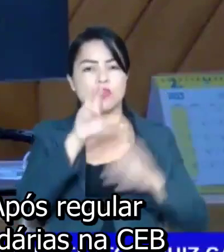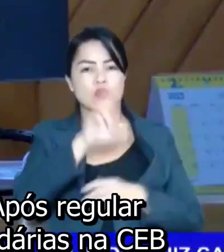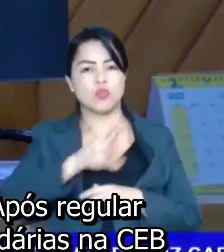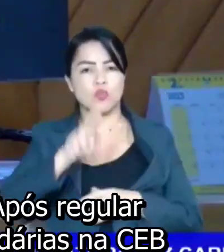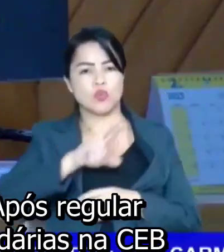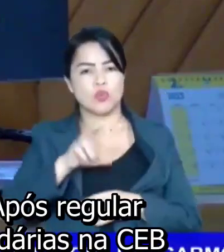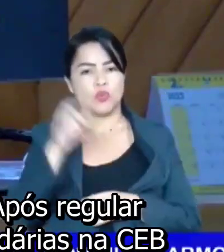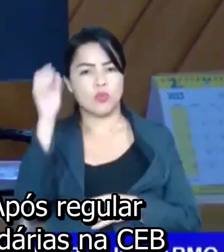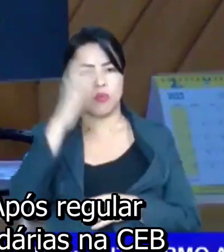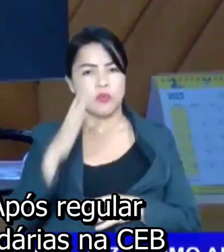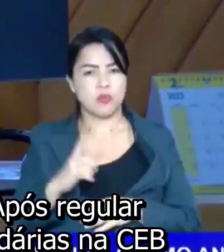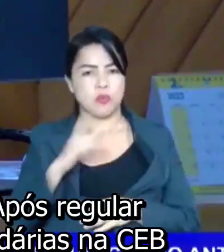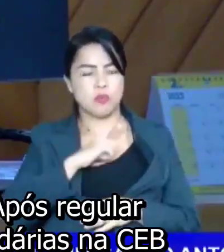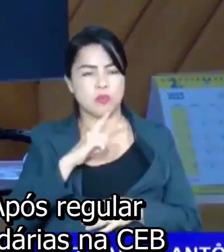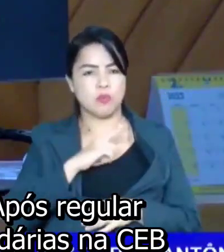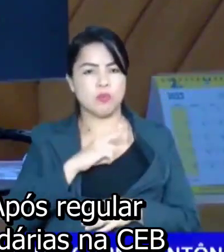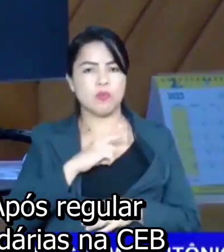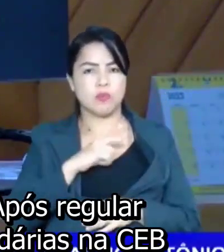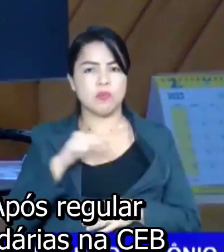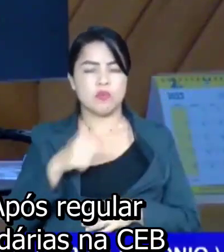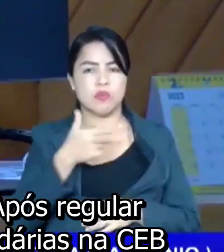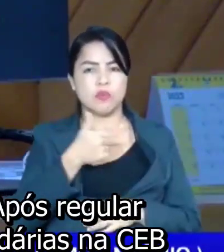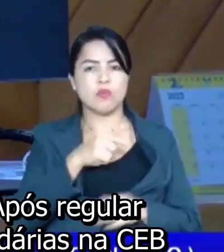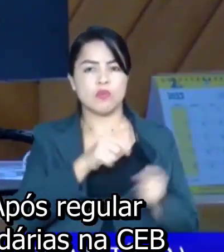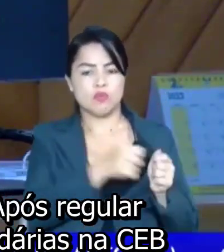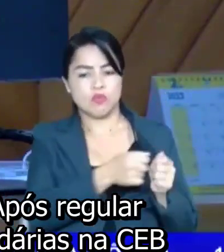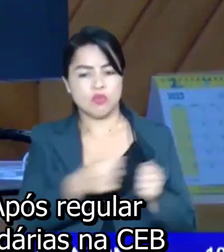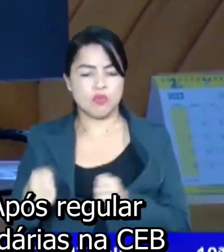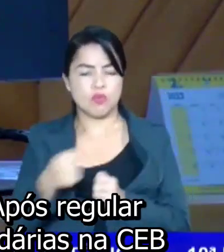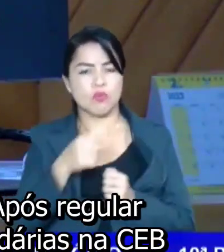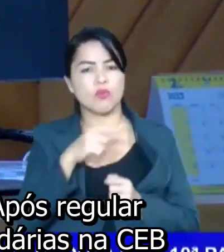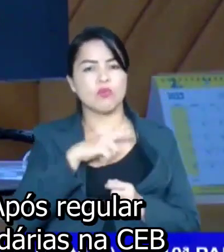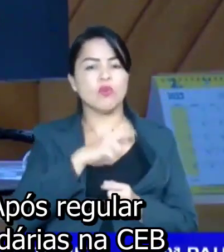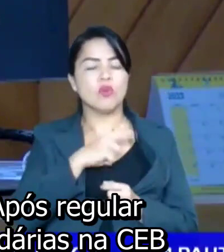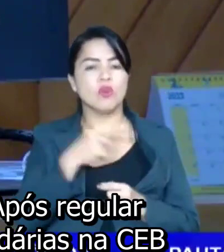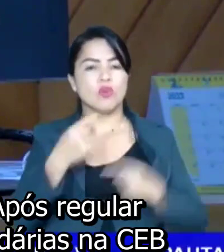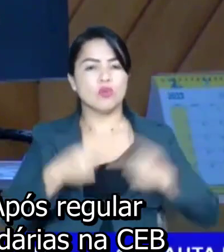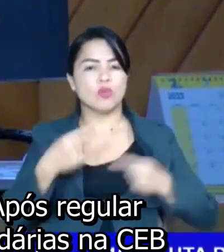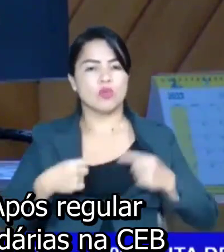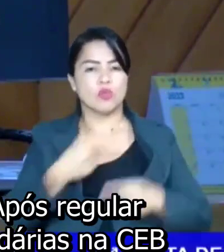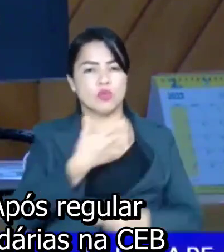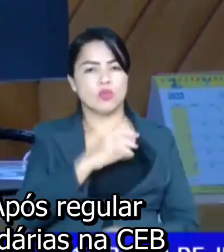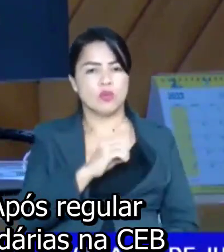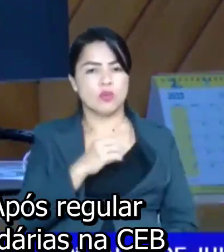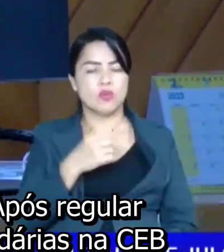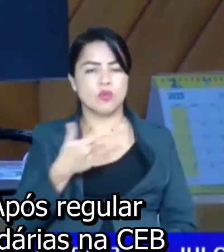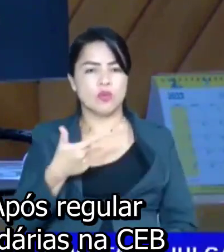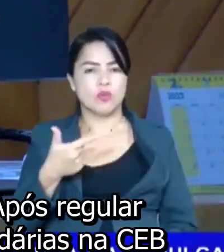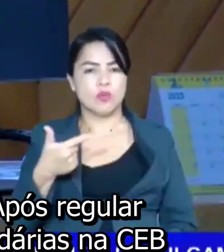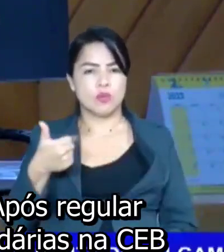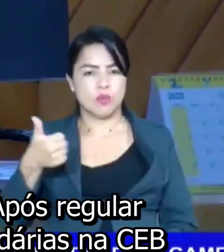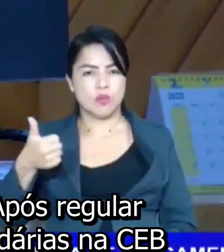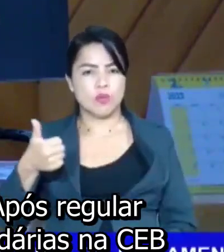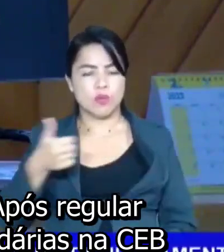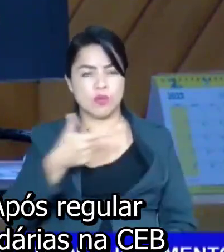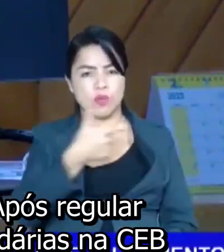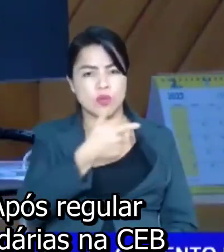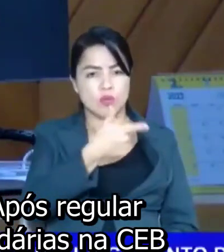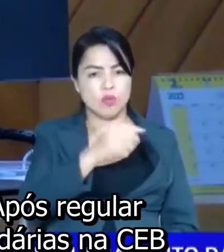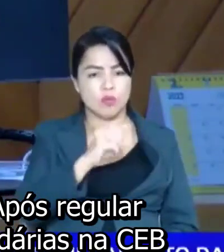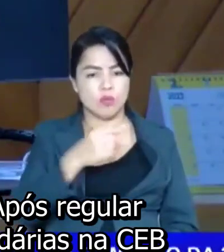Brasil, relativo ao exercício 2020. Após regular instrução, o Núcleo de Análise de